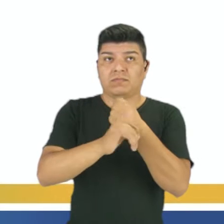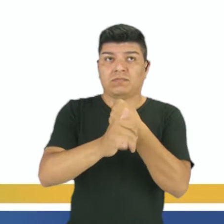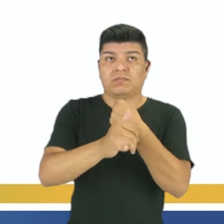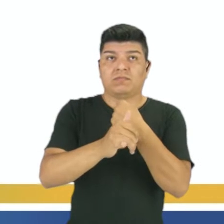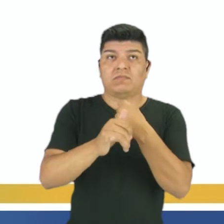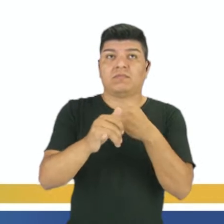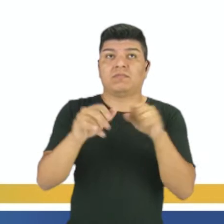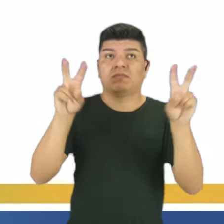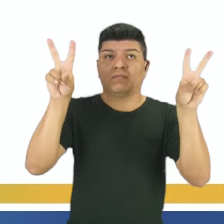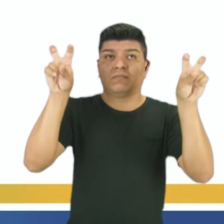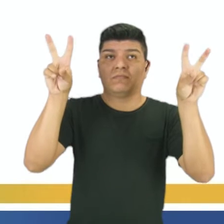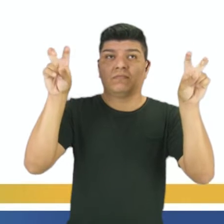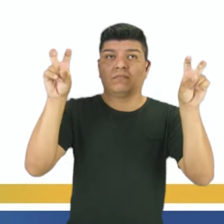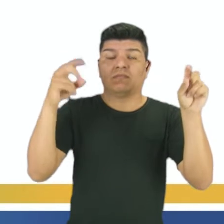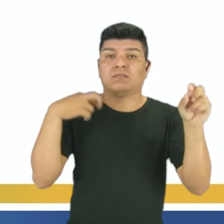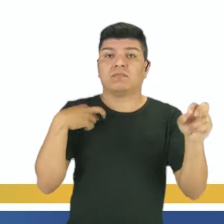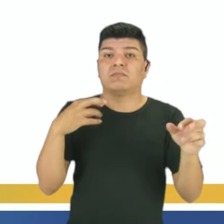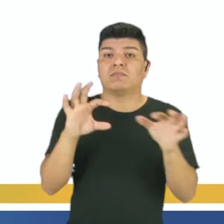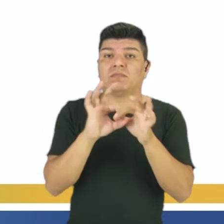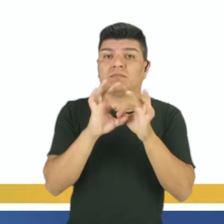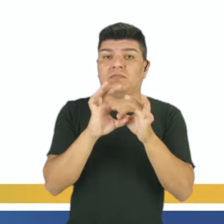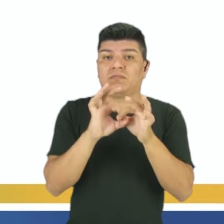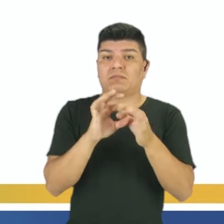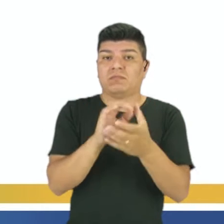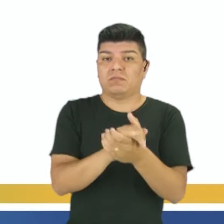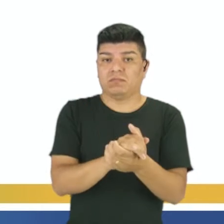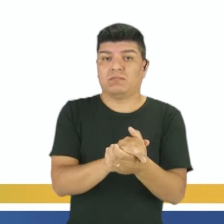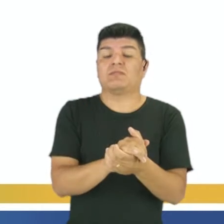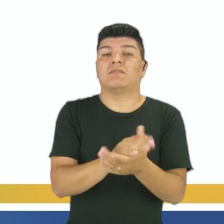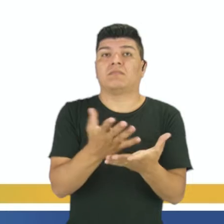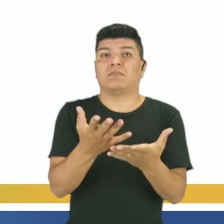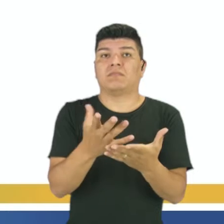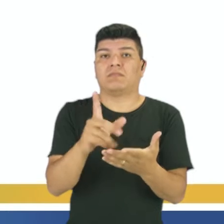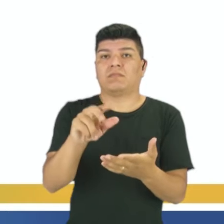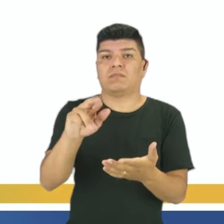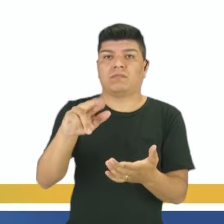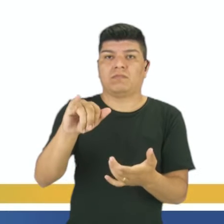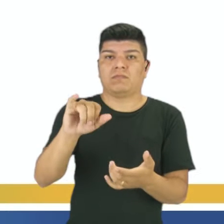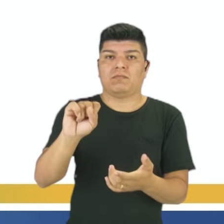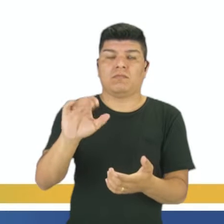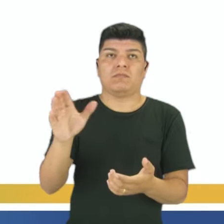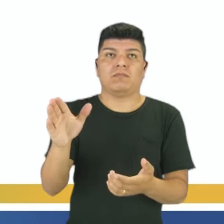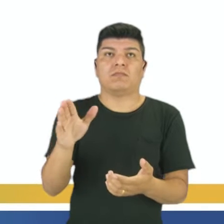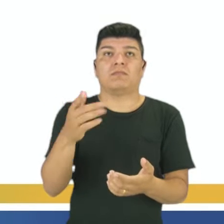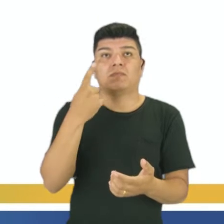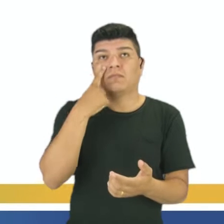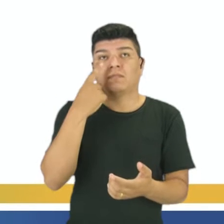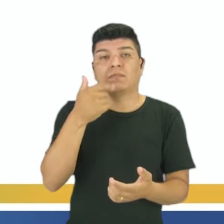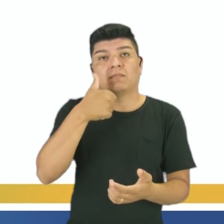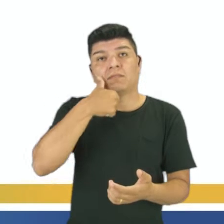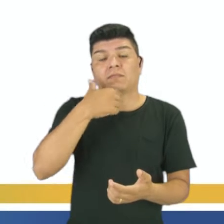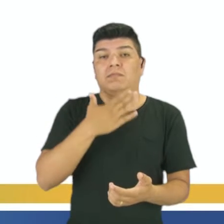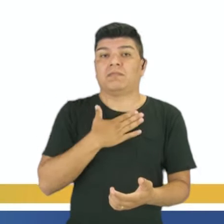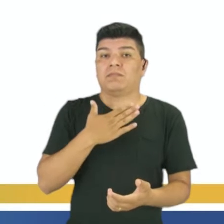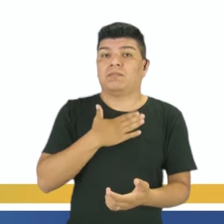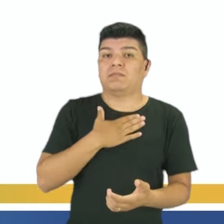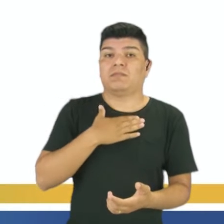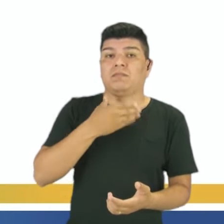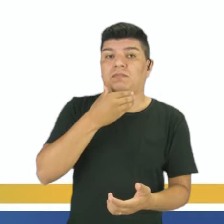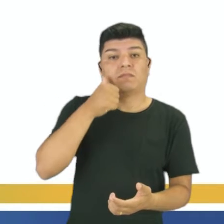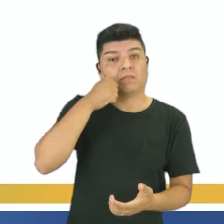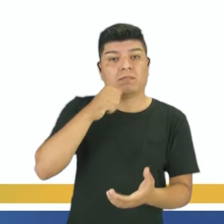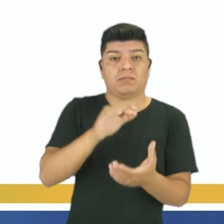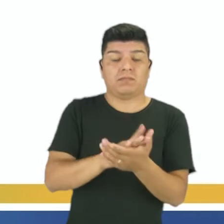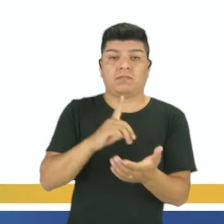como tema relacionamento conjugal. Veja aqui um exemplo do Luiz Fernando Veríssimo. Minha mulher e eu temos o